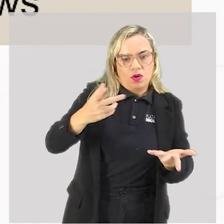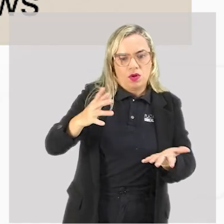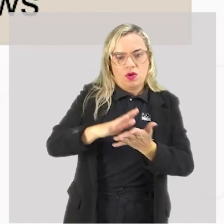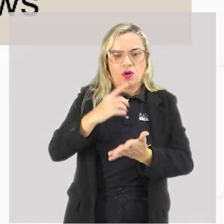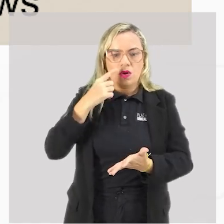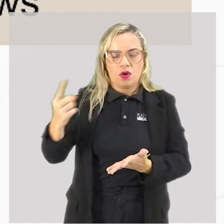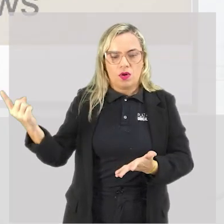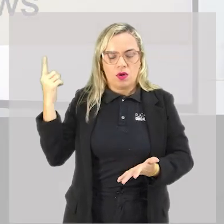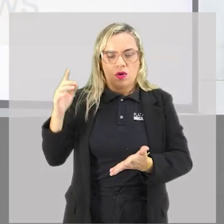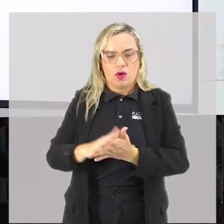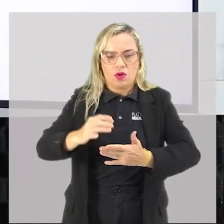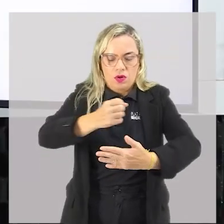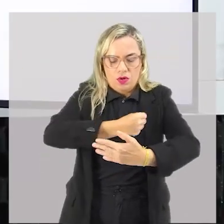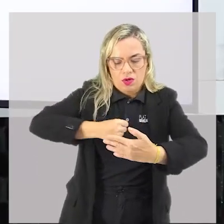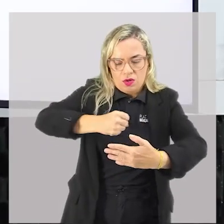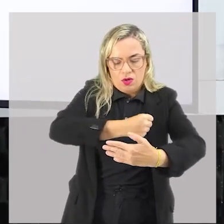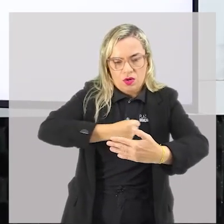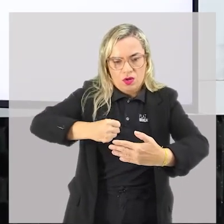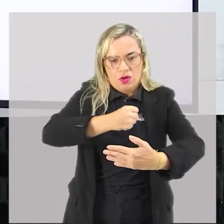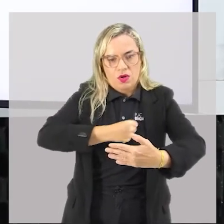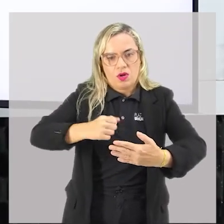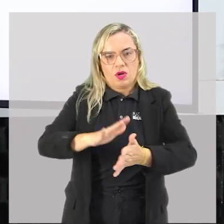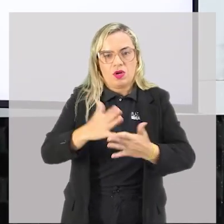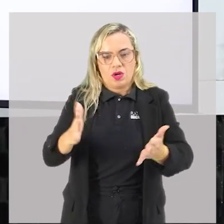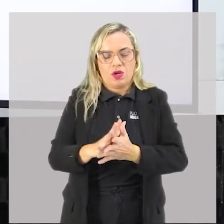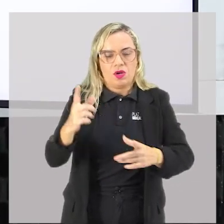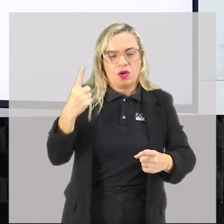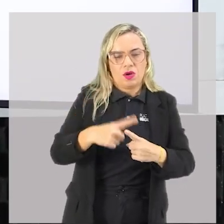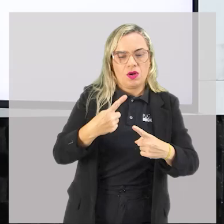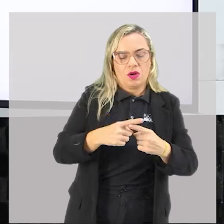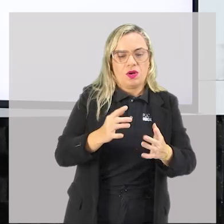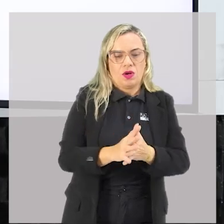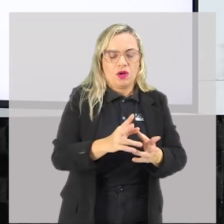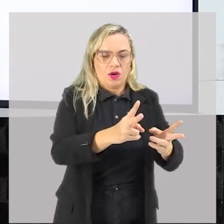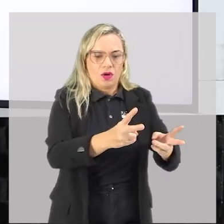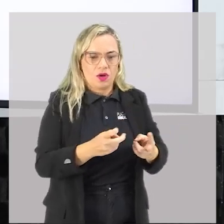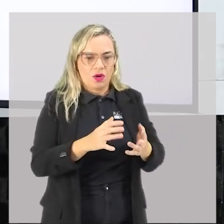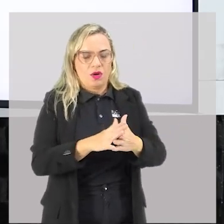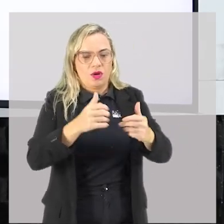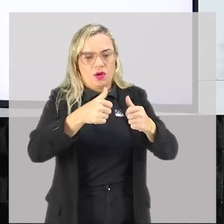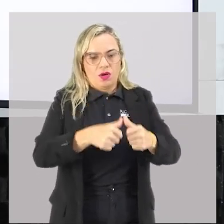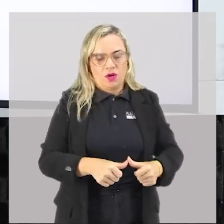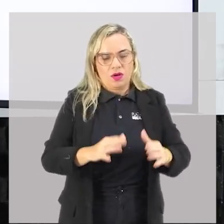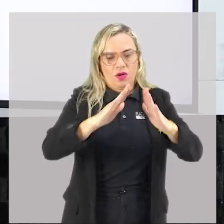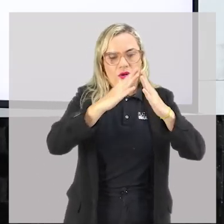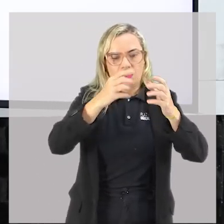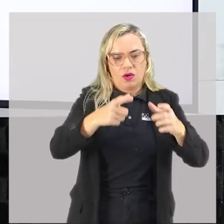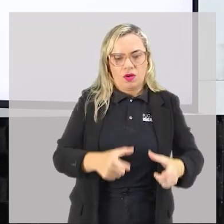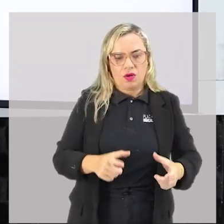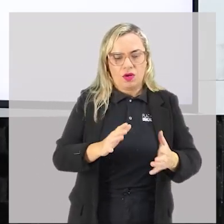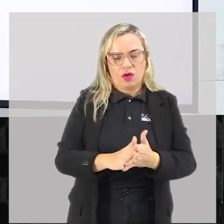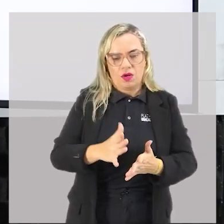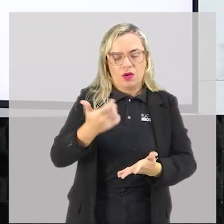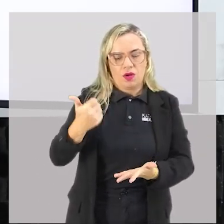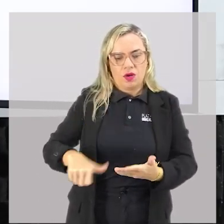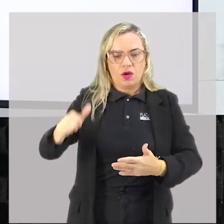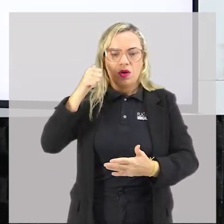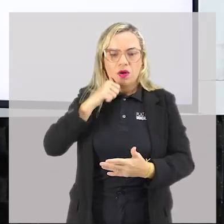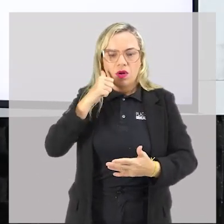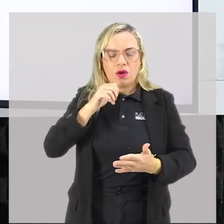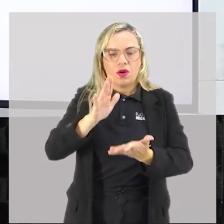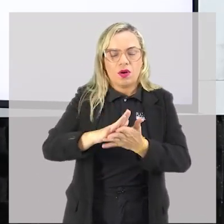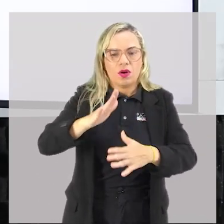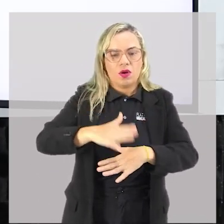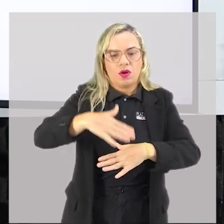de culinária, porque normalmente a percepção que se tinha é que quem ficava em casa eram as mulheres, e as mulheres eram quem